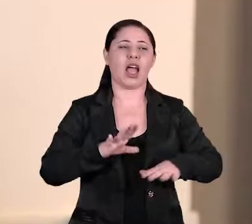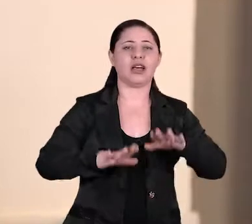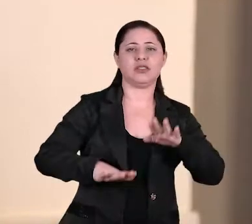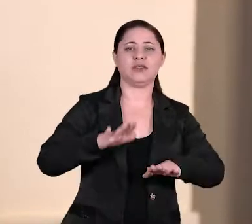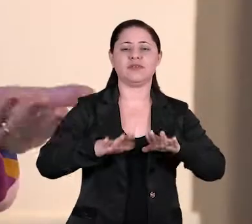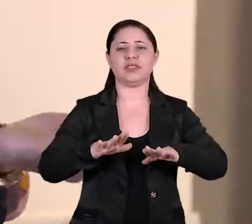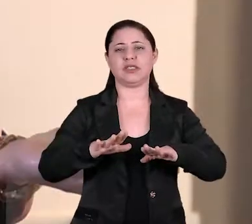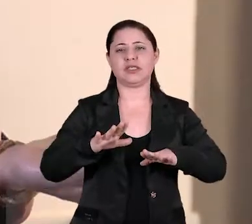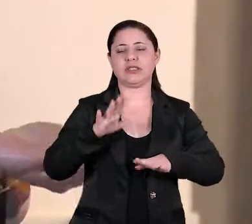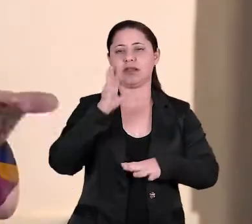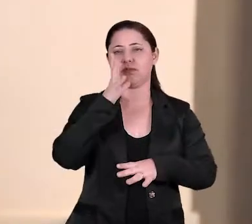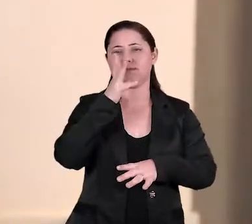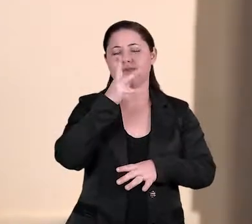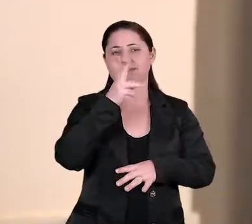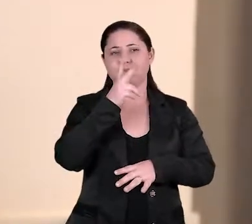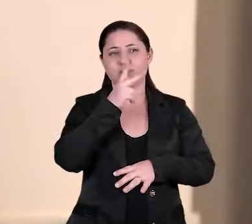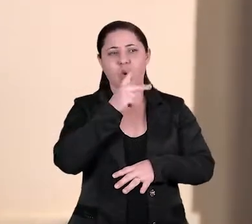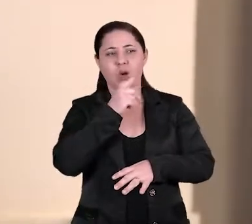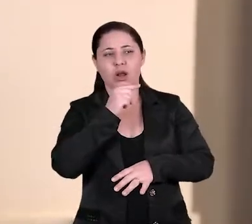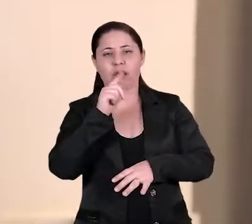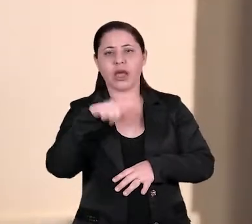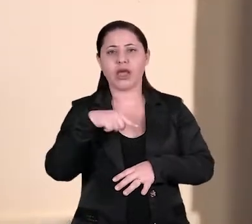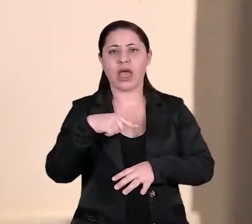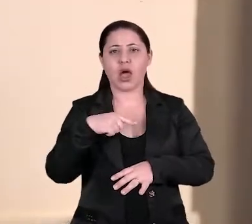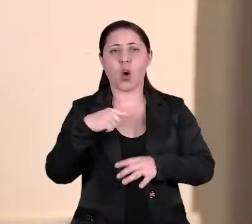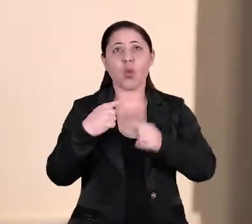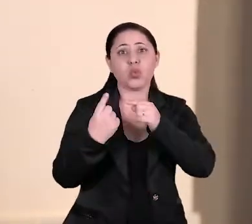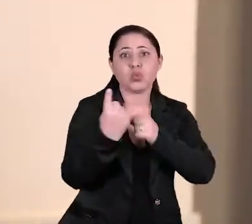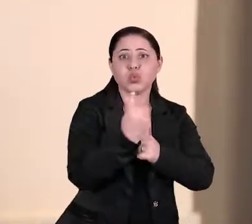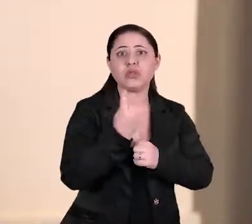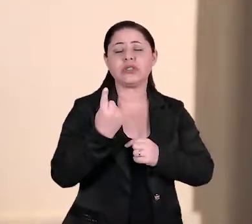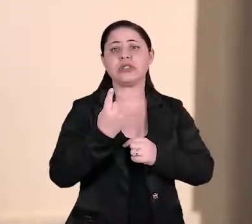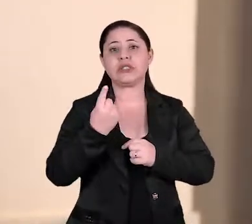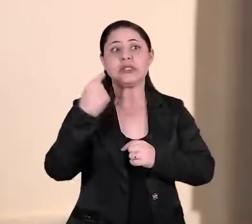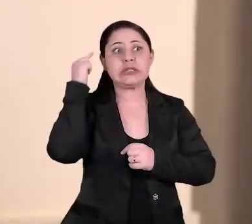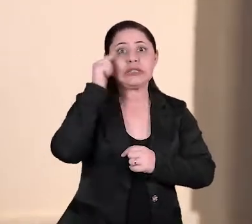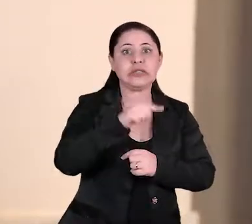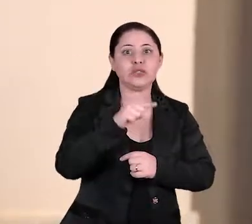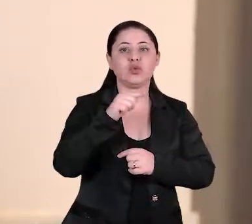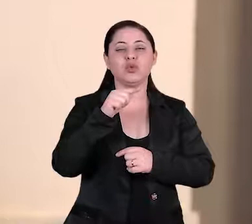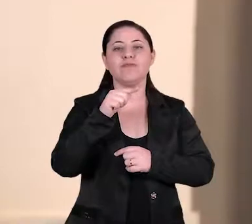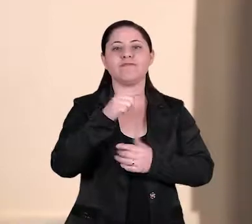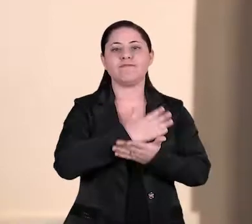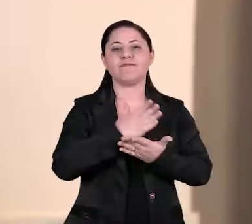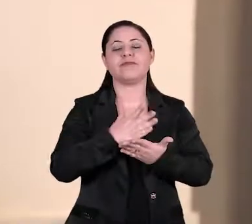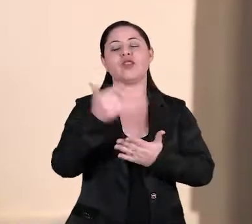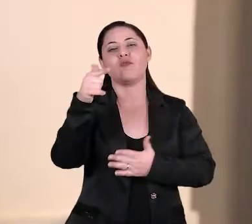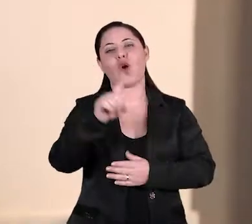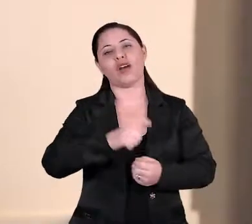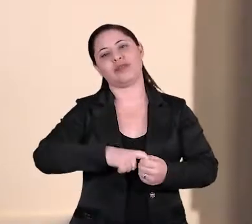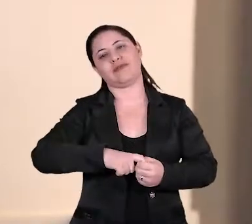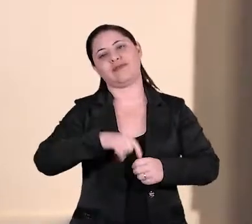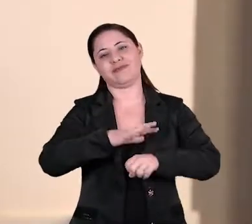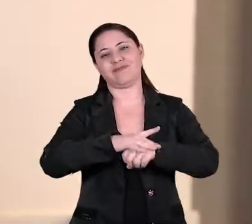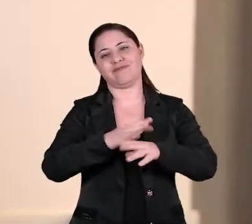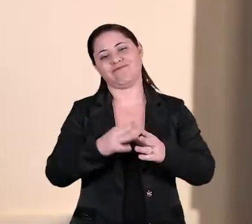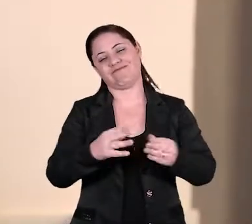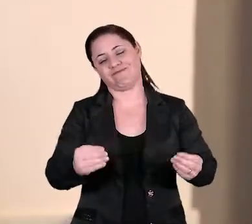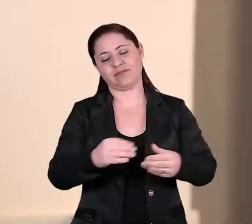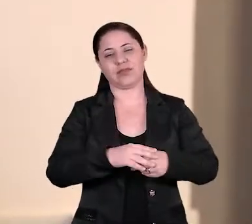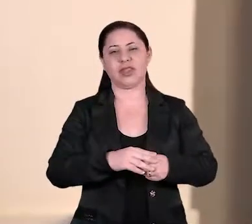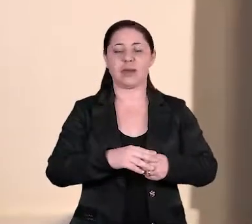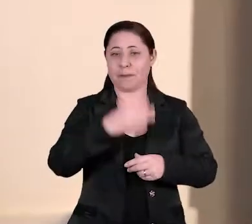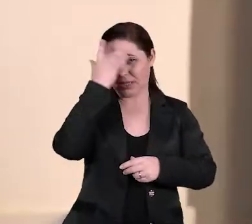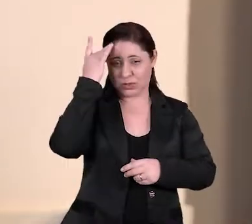órgão. Muitas vezes, o transplante de órgão é a única esperança de vida e oportunidade de um recomeço para pessoas que precisam